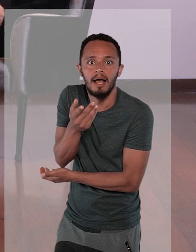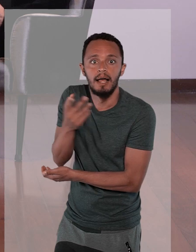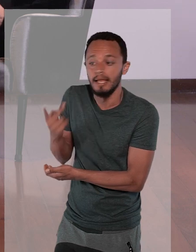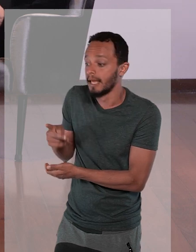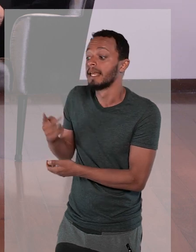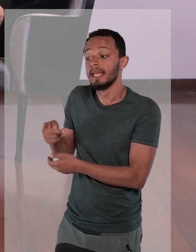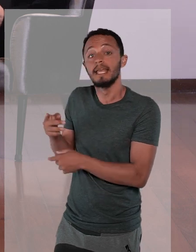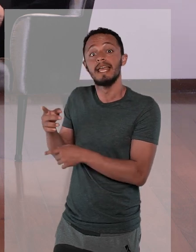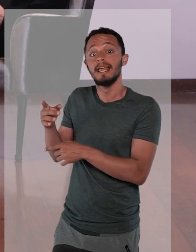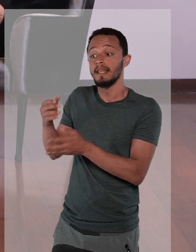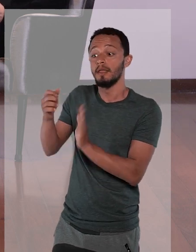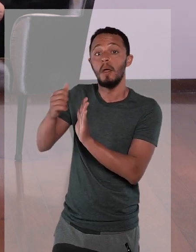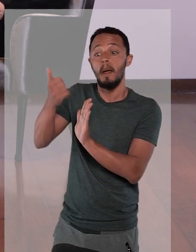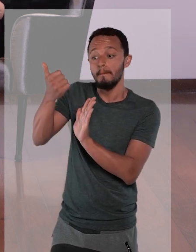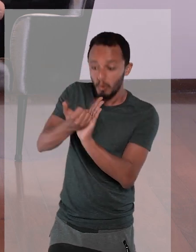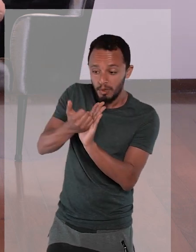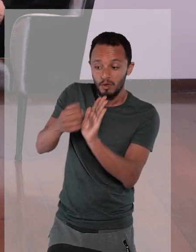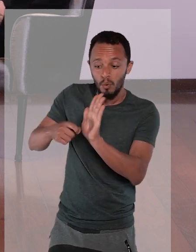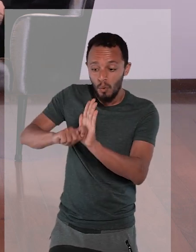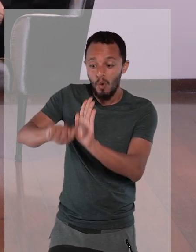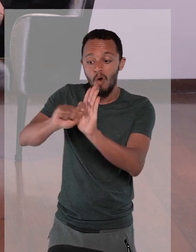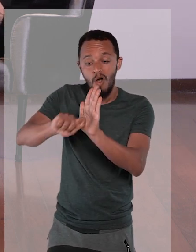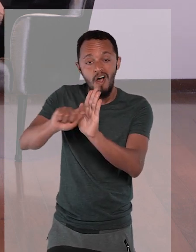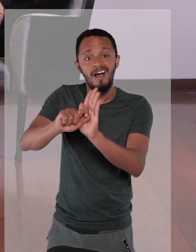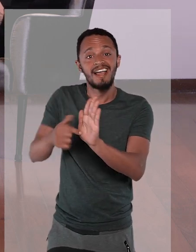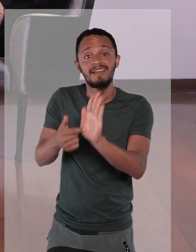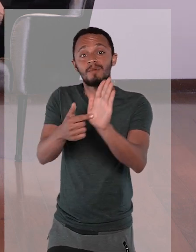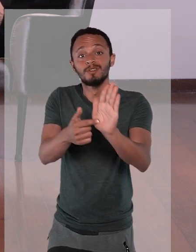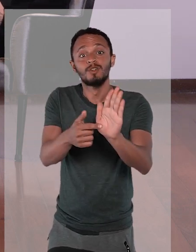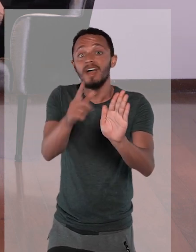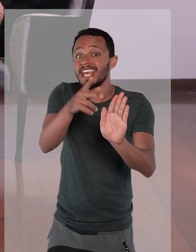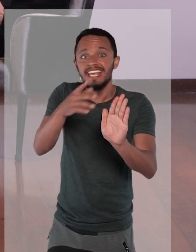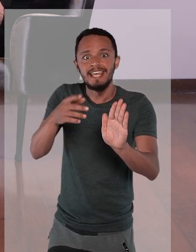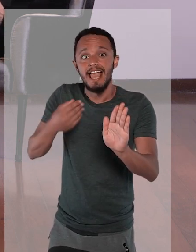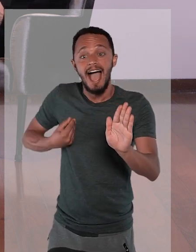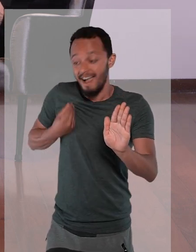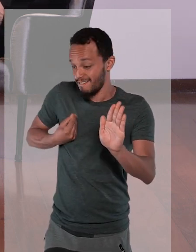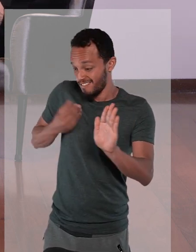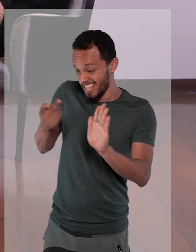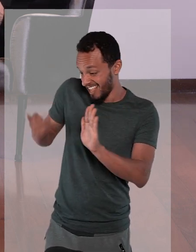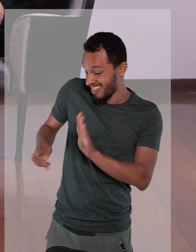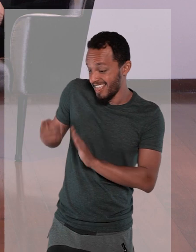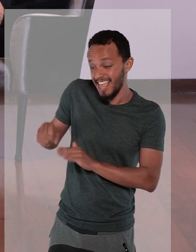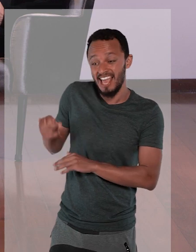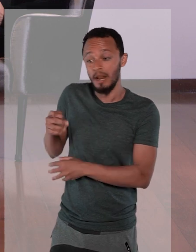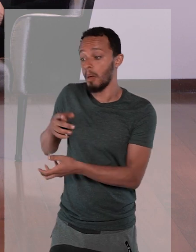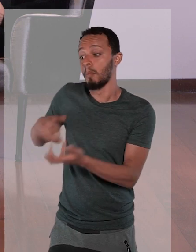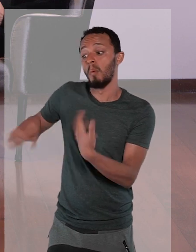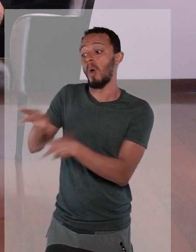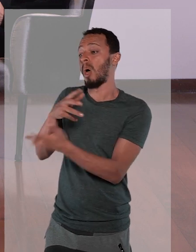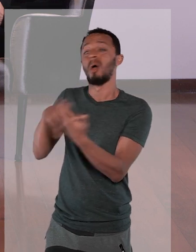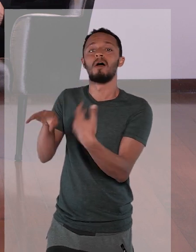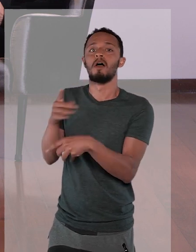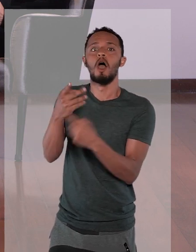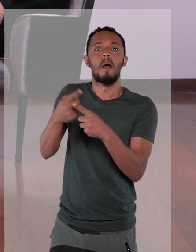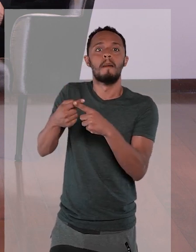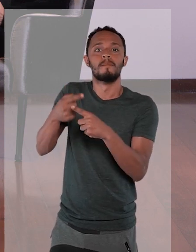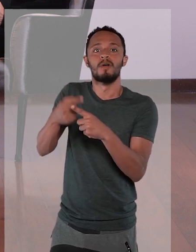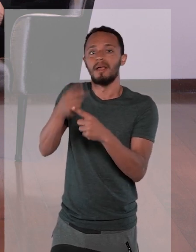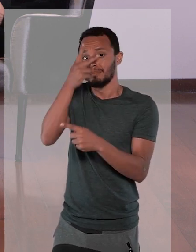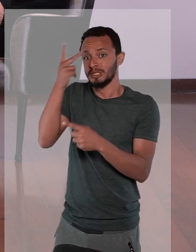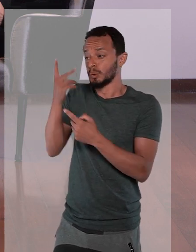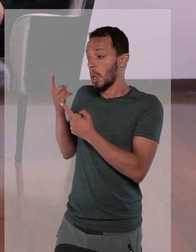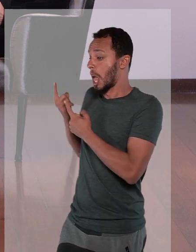querido amigo Marquinhos, a vida virou um inferno. Mas, enfim, então, assim, e aí eu escrevi, então foi difícil, não foi fácil,